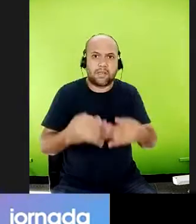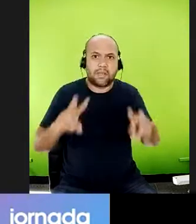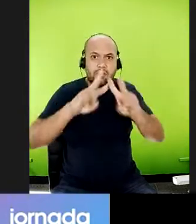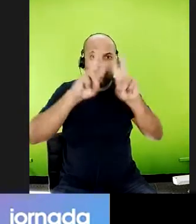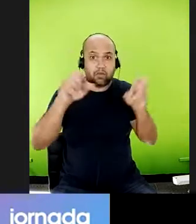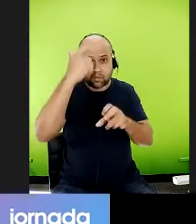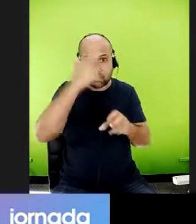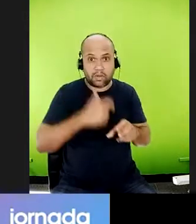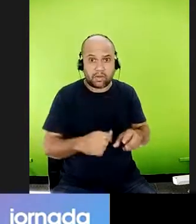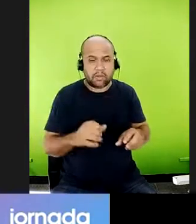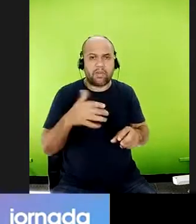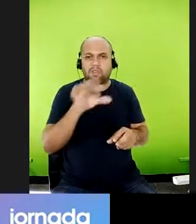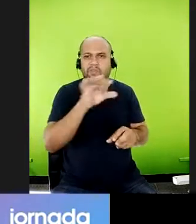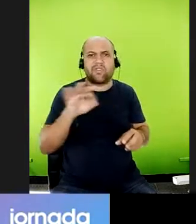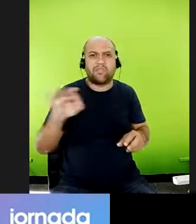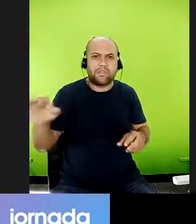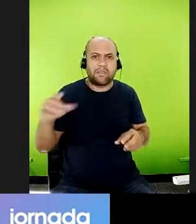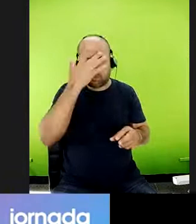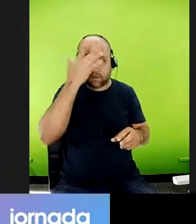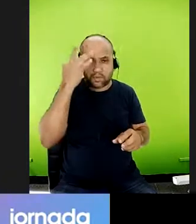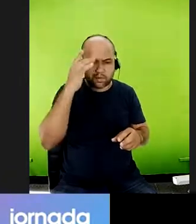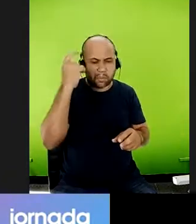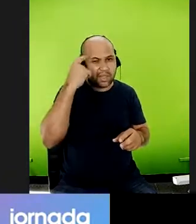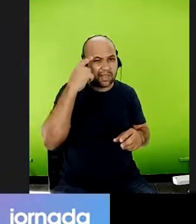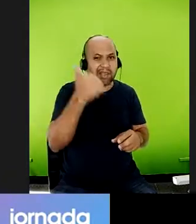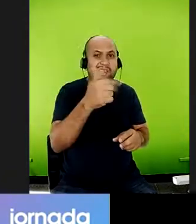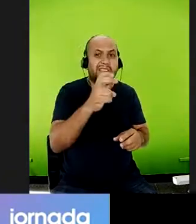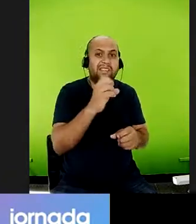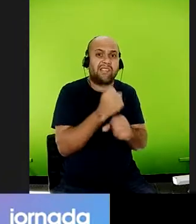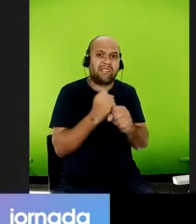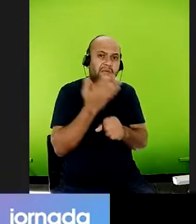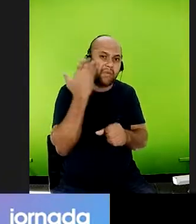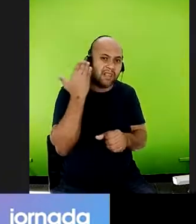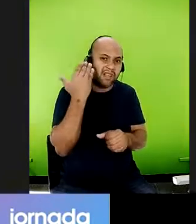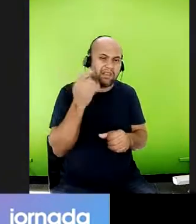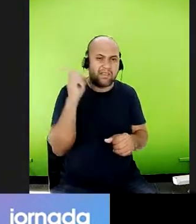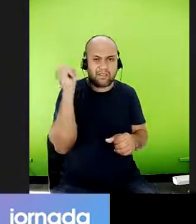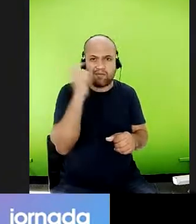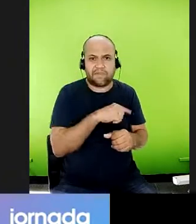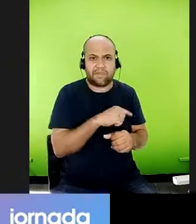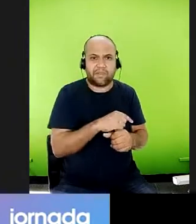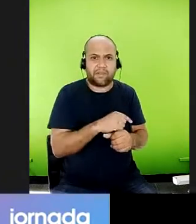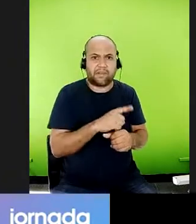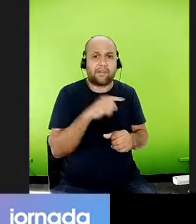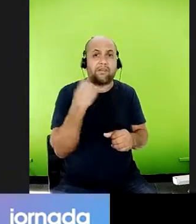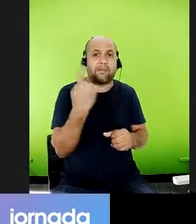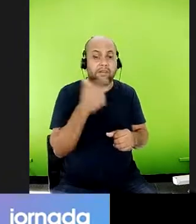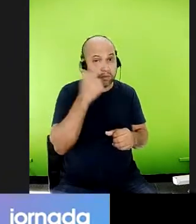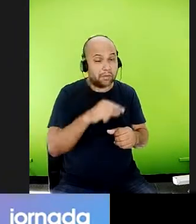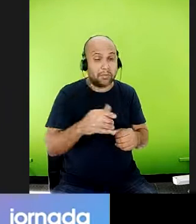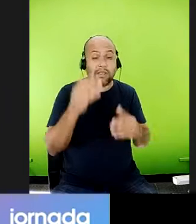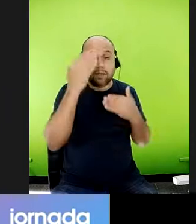sei lá 900 pessoas quando é que a gente imaginou isso a 15 anos atrás meu povo ninguém né então a gente já conseguiu isso tudo Graças aqui